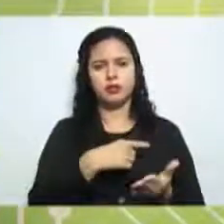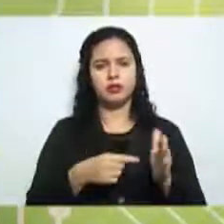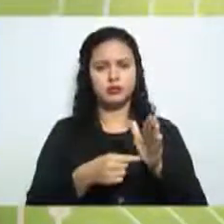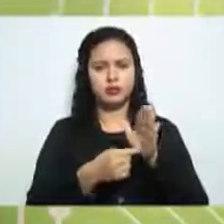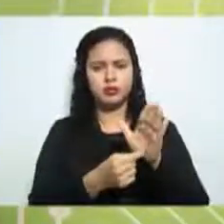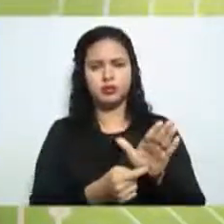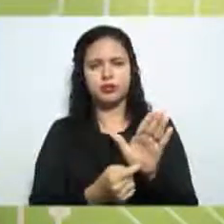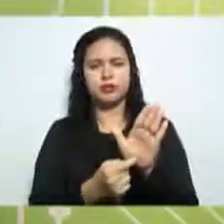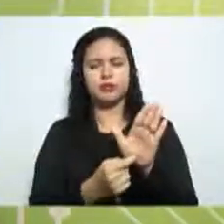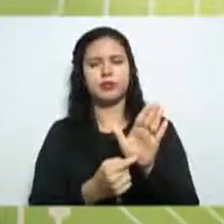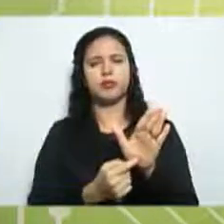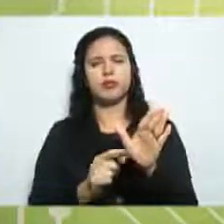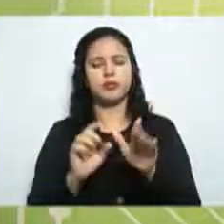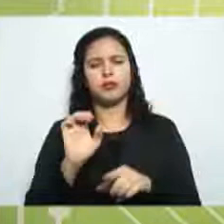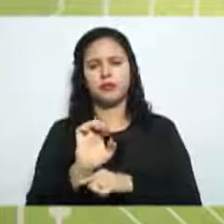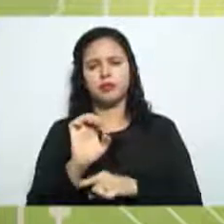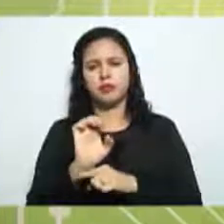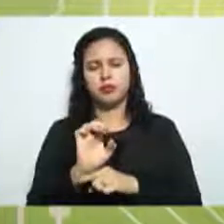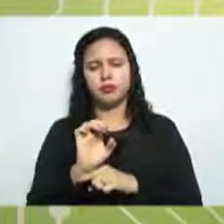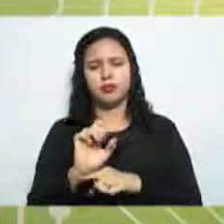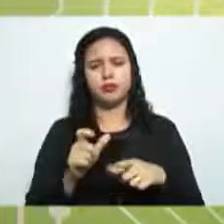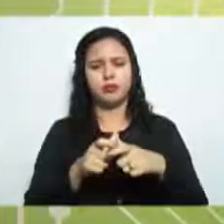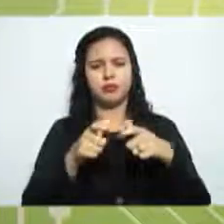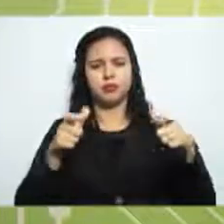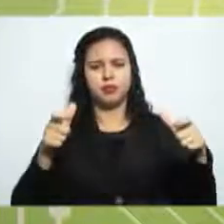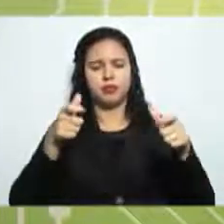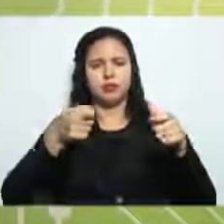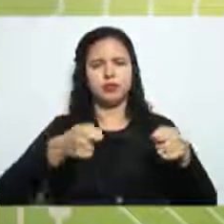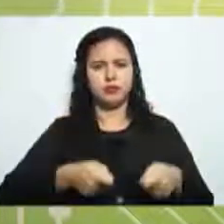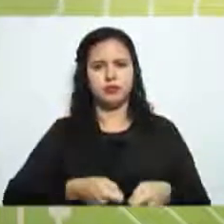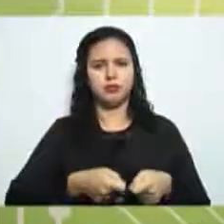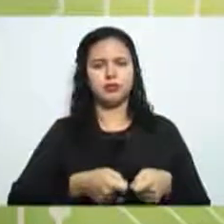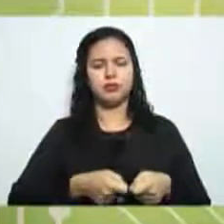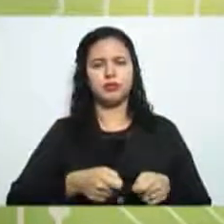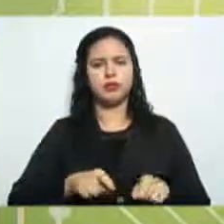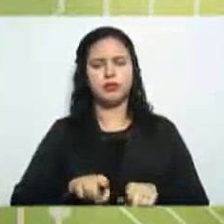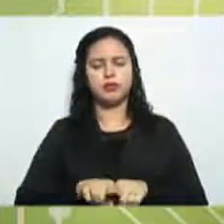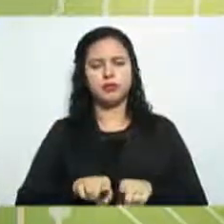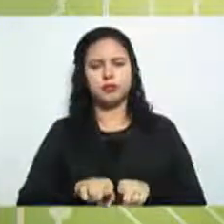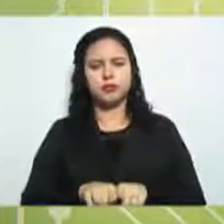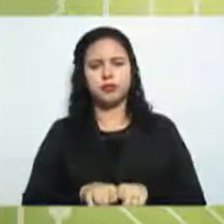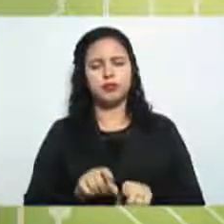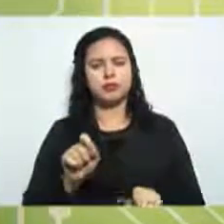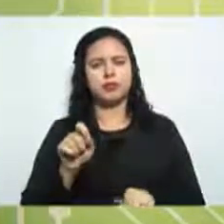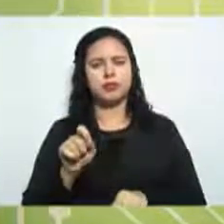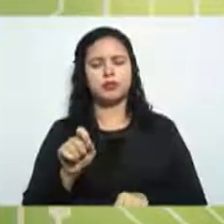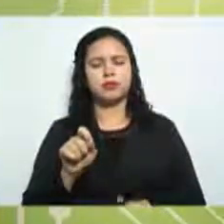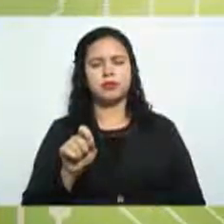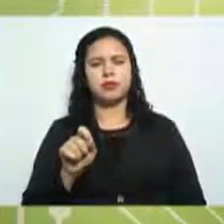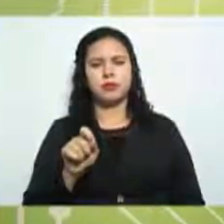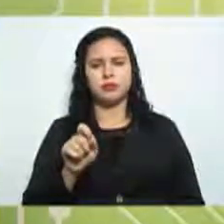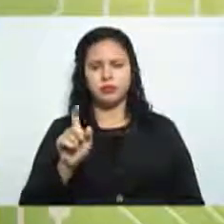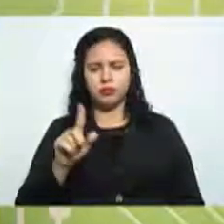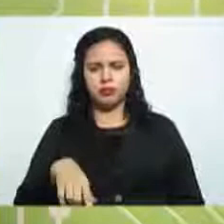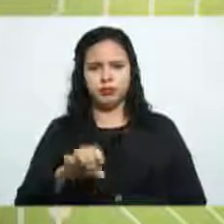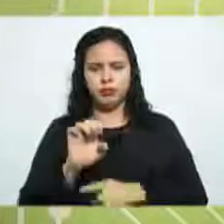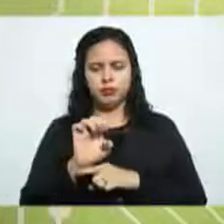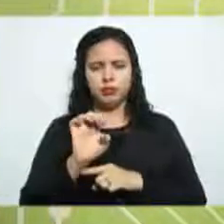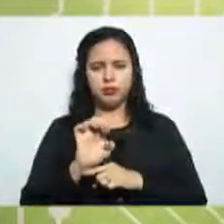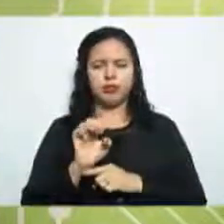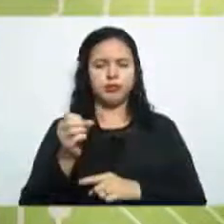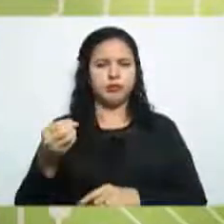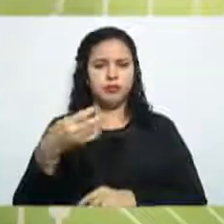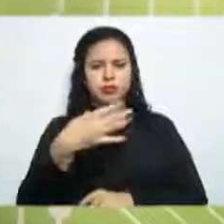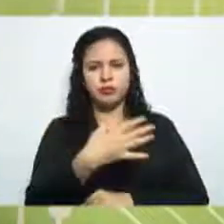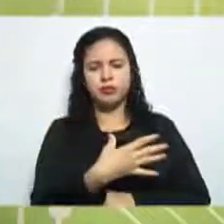referência um estado que está com crescimento econômico sólido nos últimos anos e que também tem sido um estado